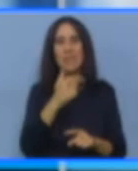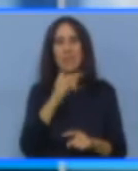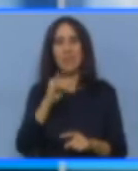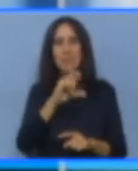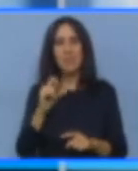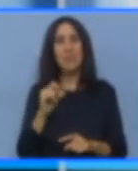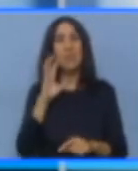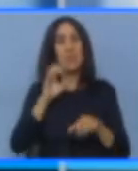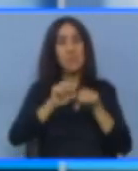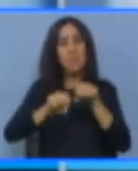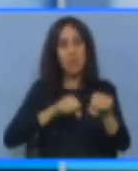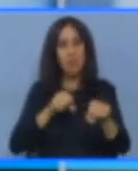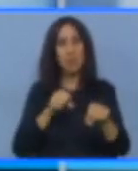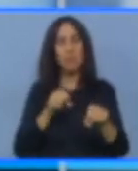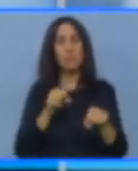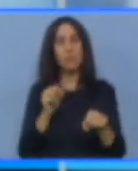escravos e nos